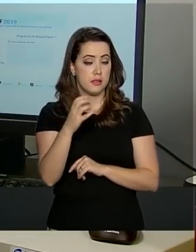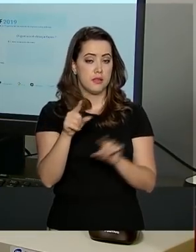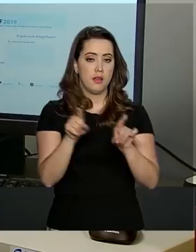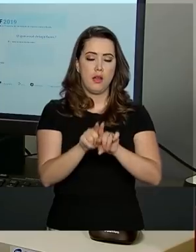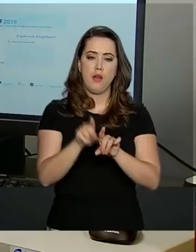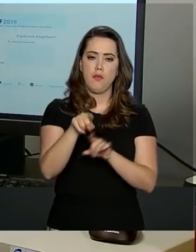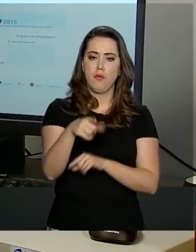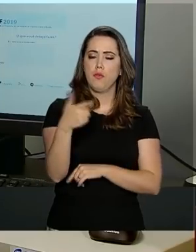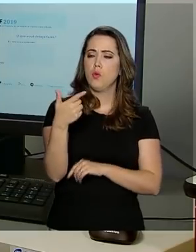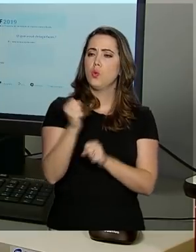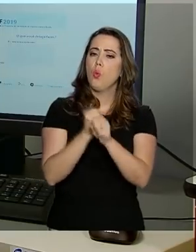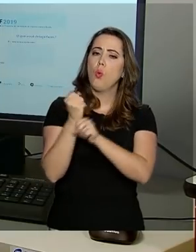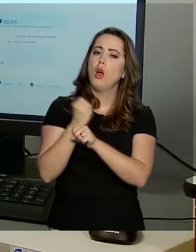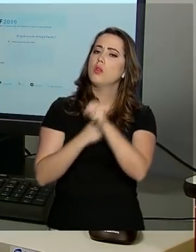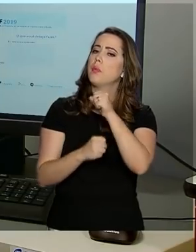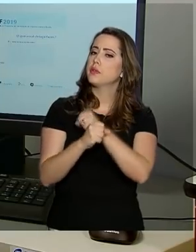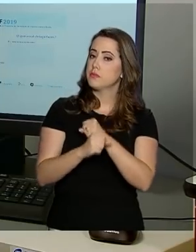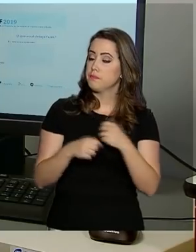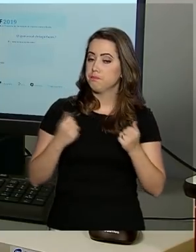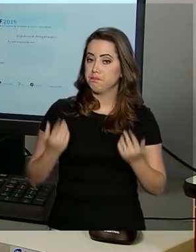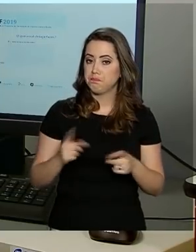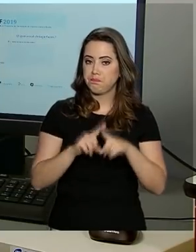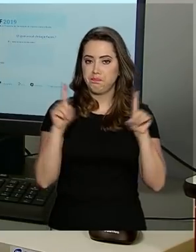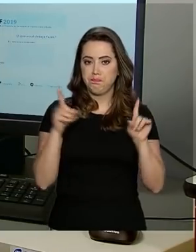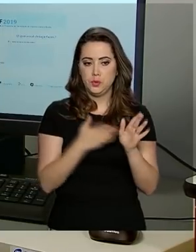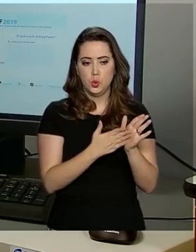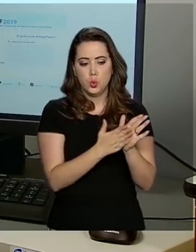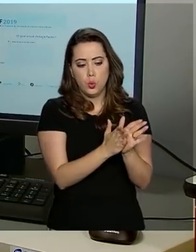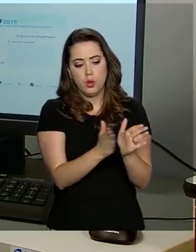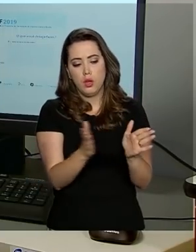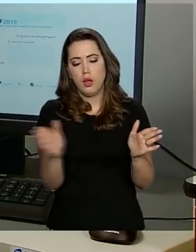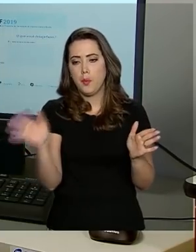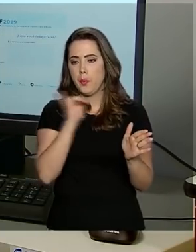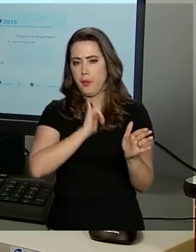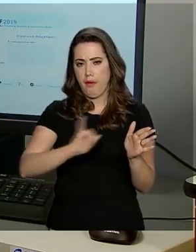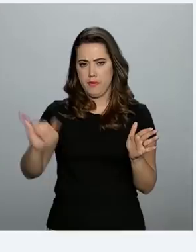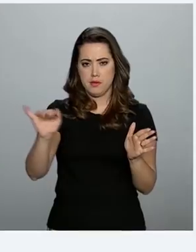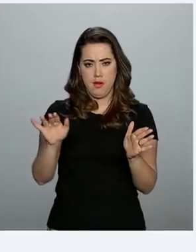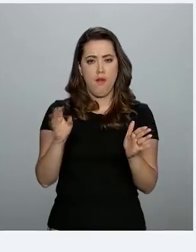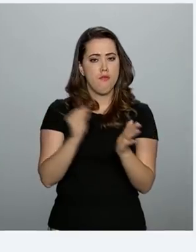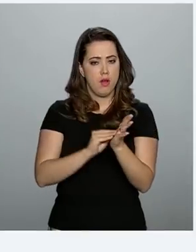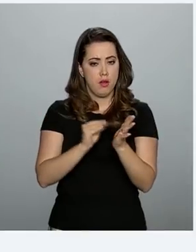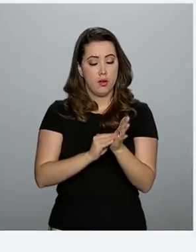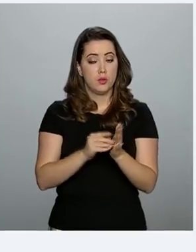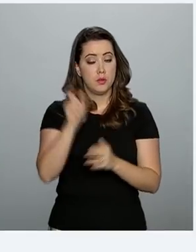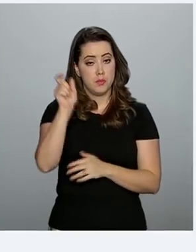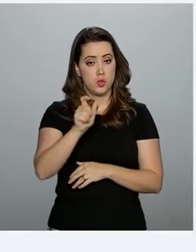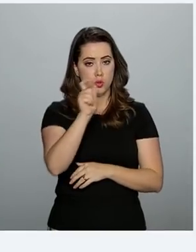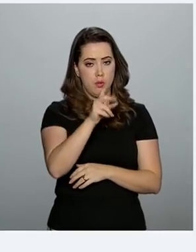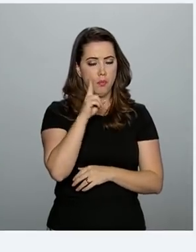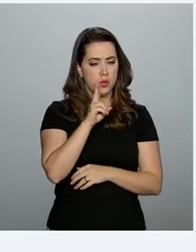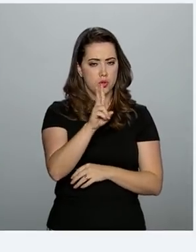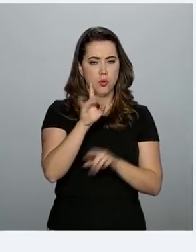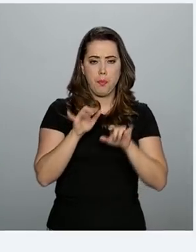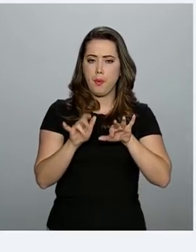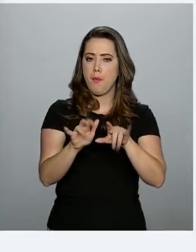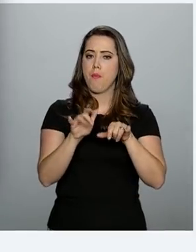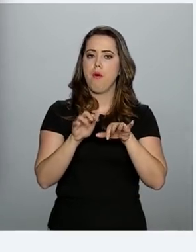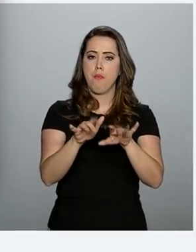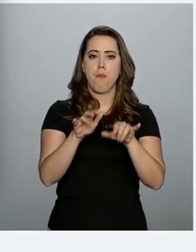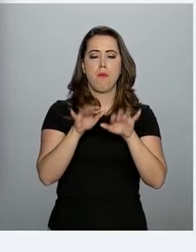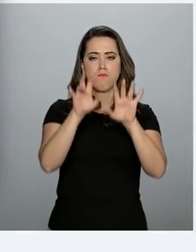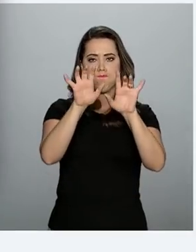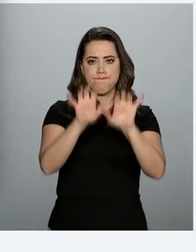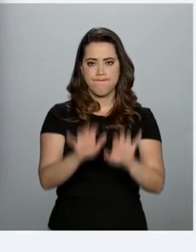28.559,70 em 2018. Enquanto o prazo para enviar a declaração não chega, o contribuinte pode ir preenchendo os